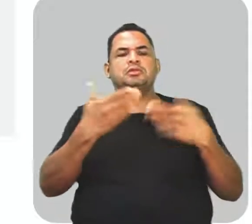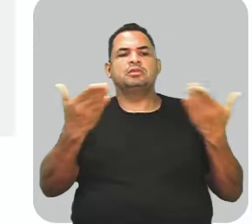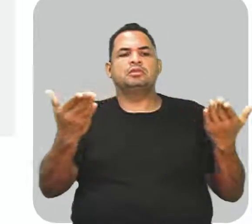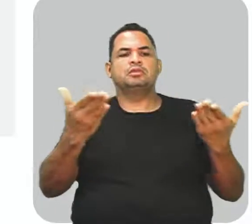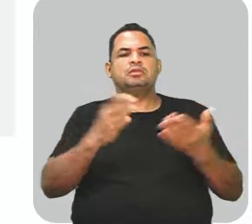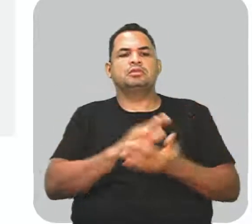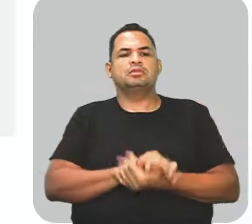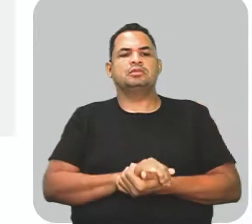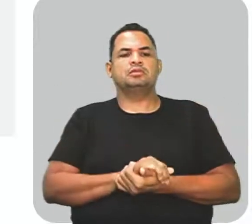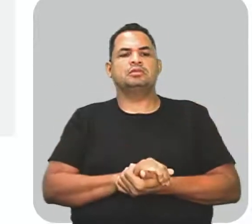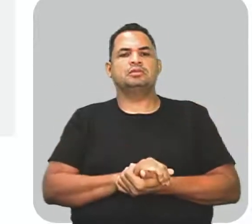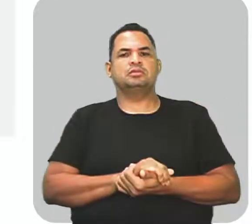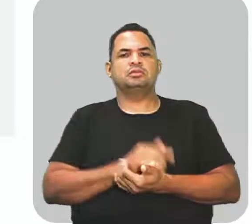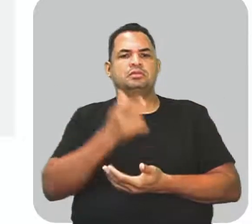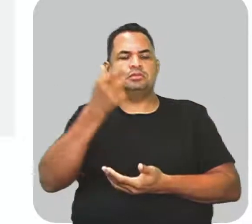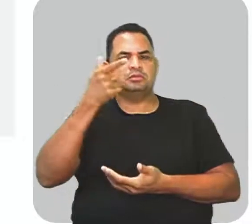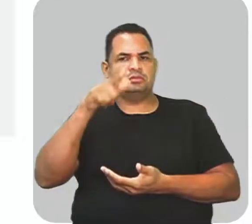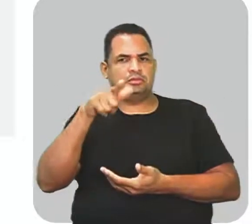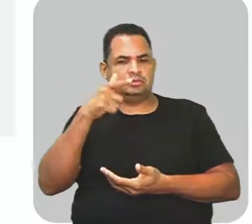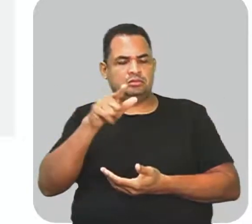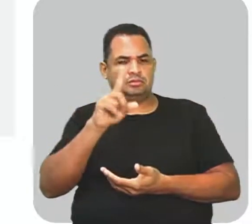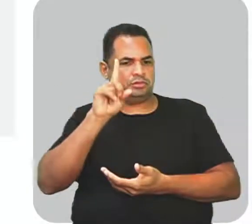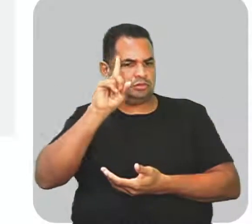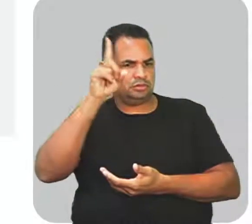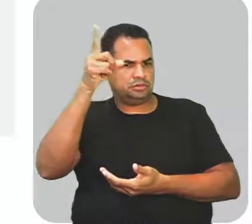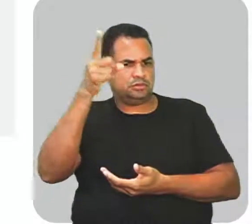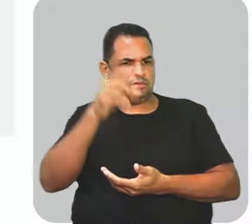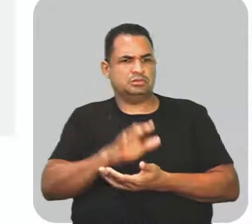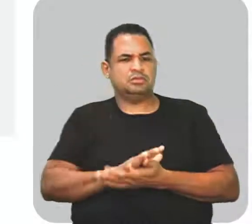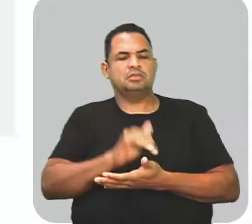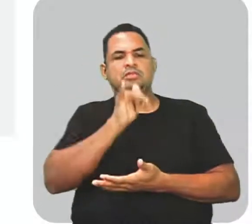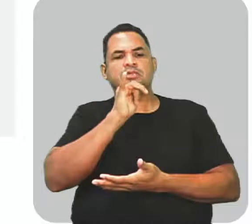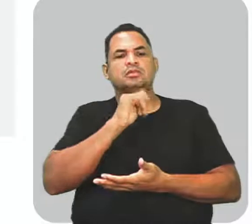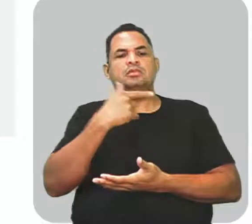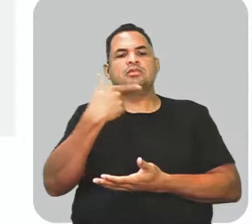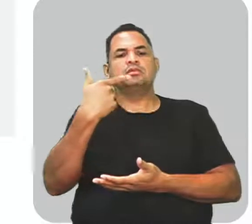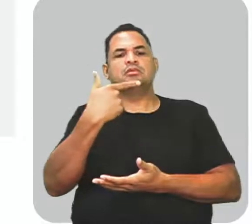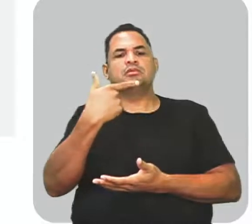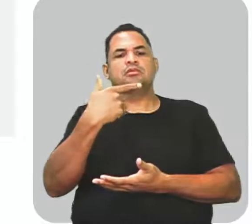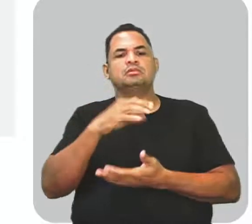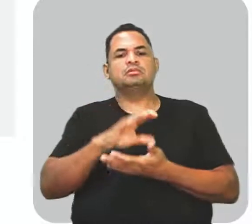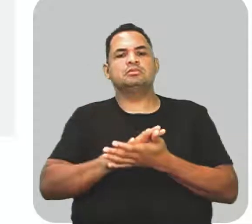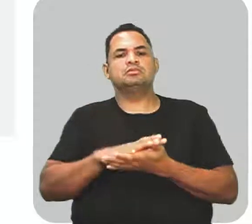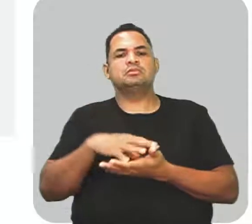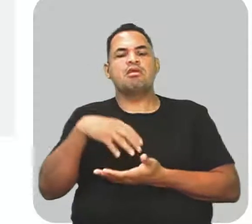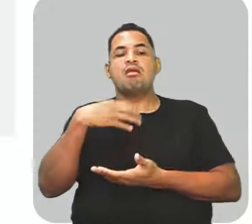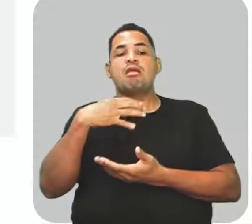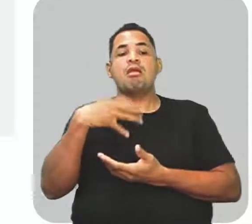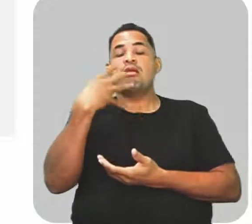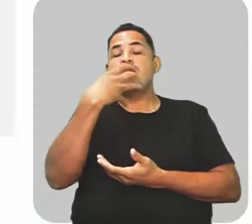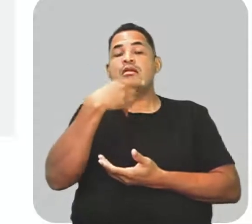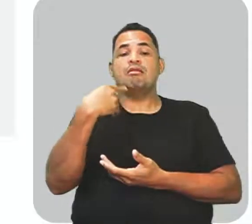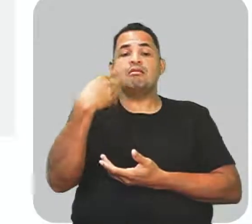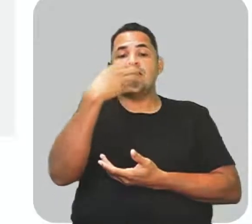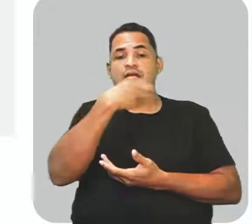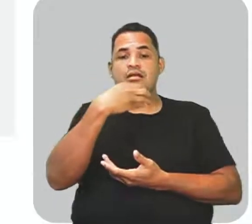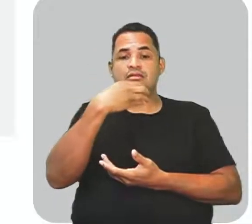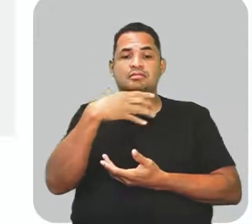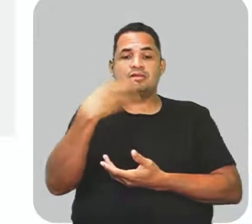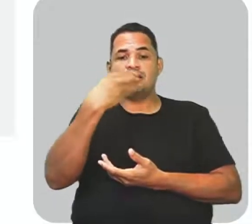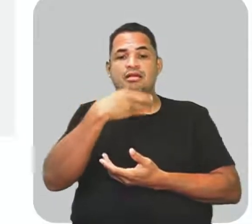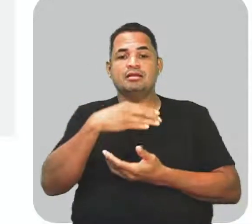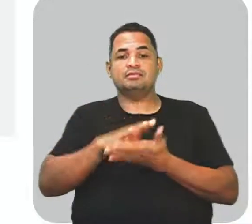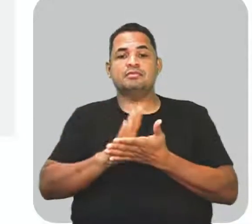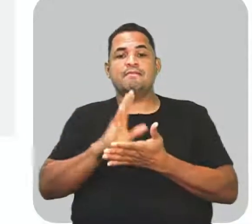né? Então aí repetição de ideias. Exemplo 2. Eu canto um canto matinal. De Guilherme Almeida,